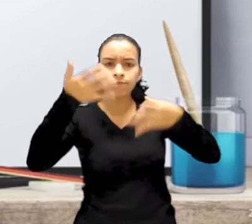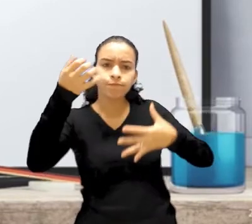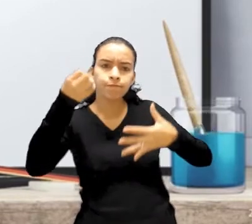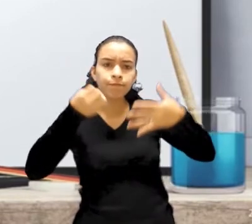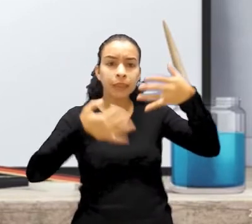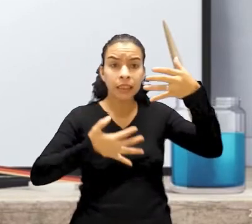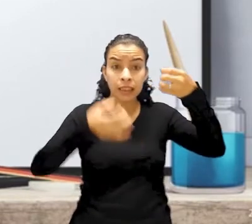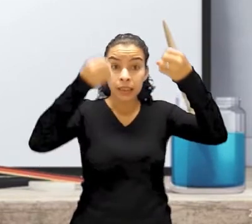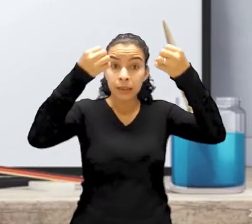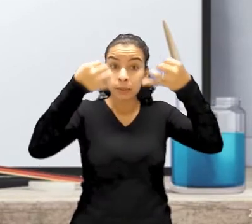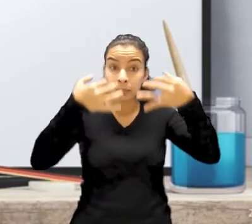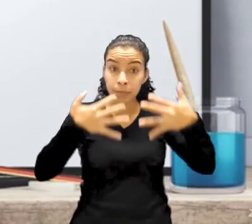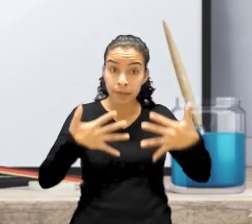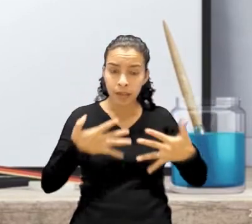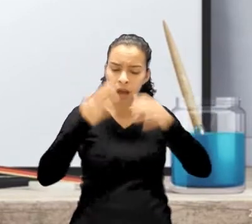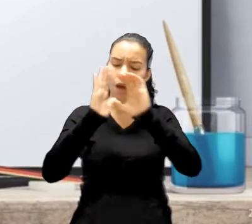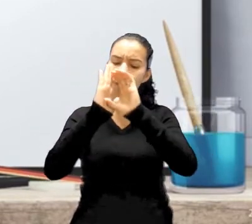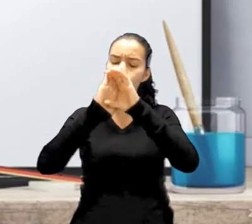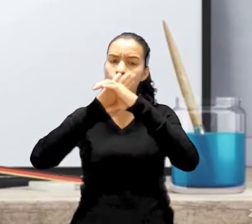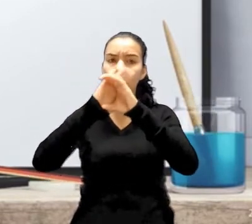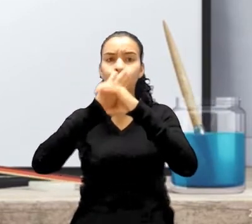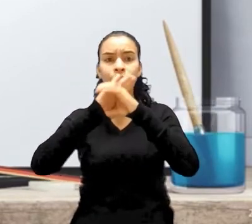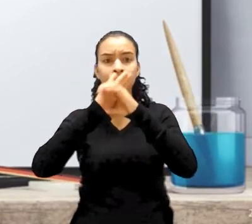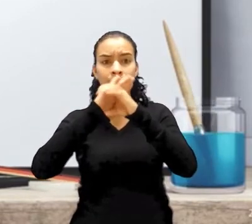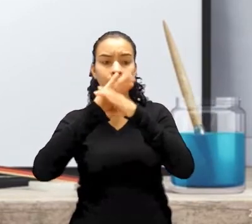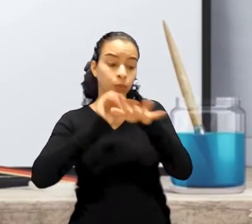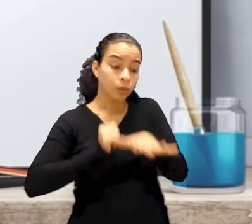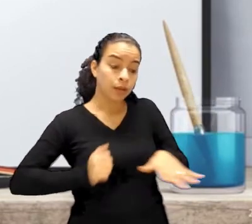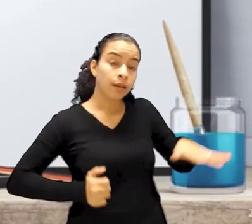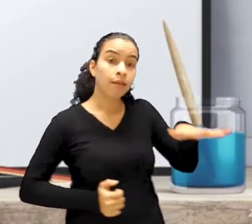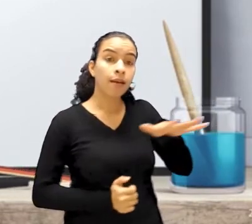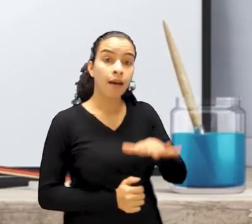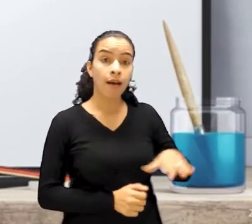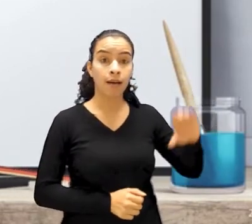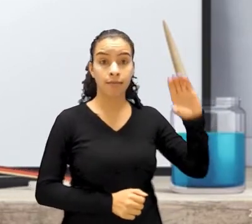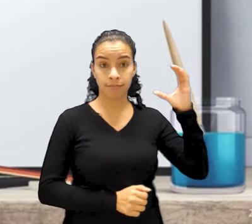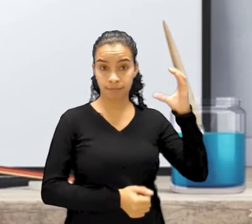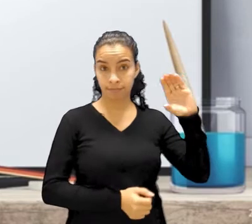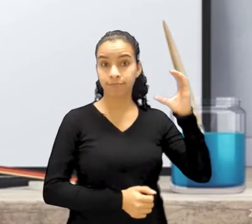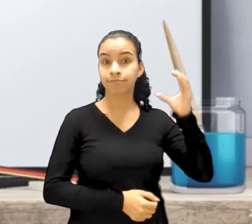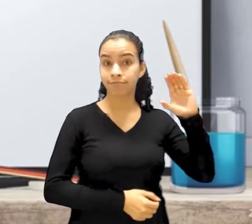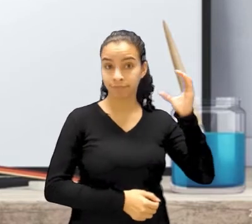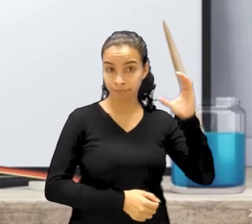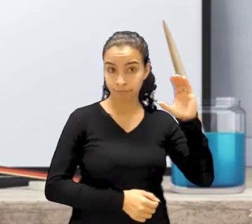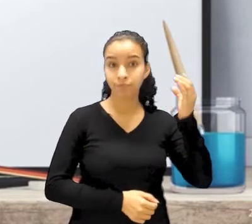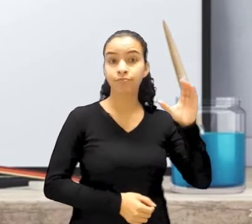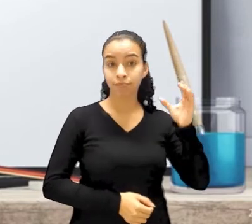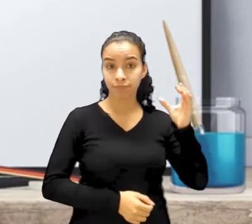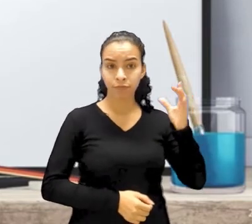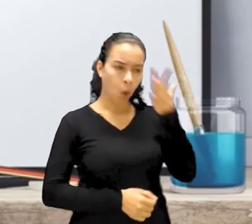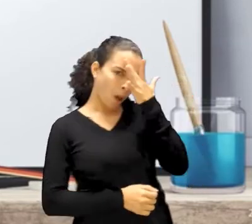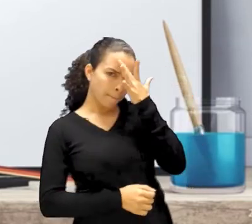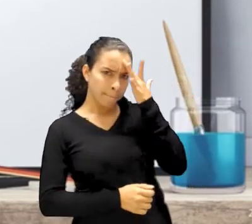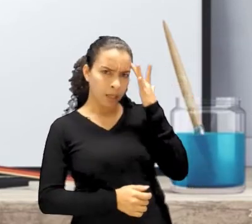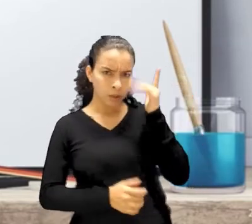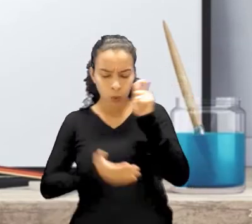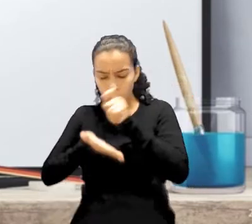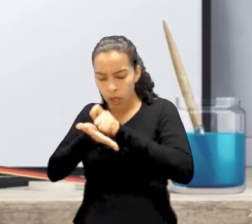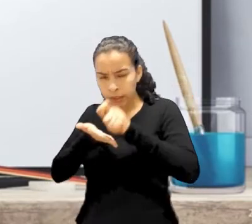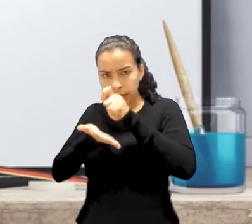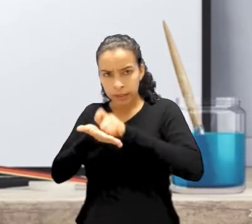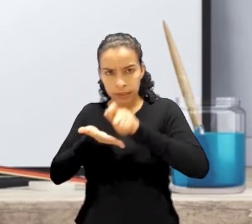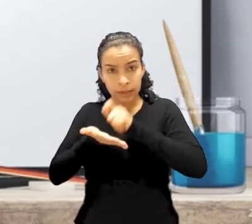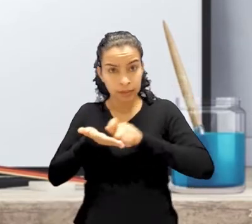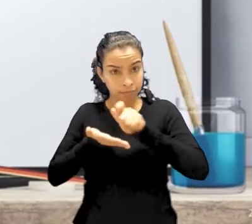são apresentados conceitos sobre determinado assunto e muitas vezes o autor, ele argumenta, né,